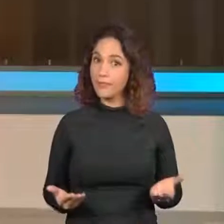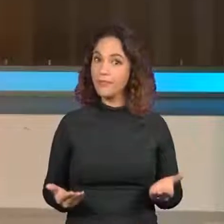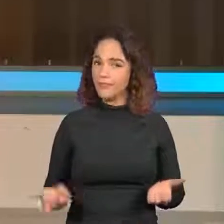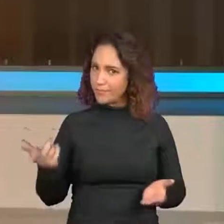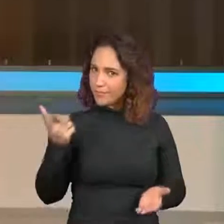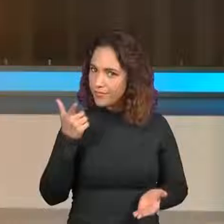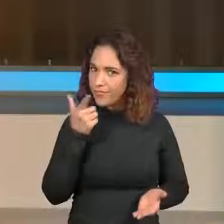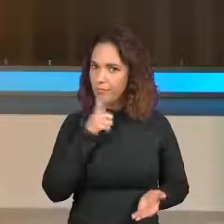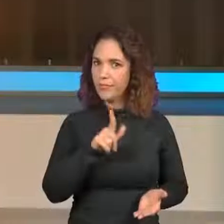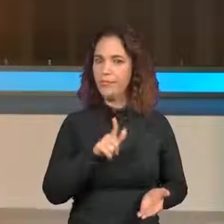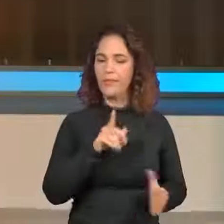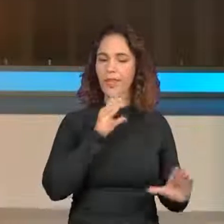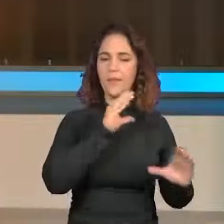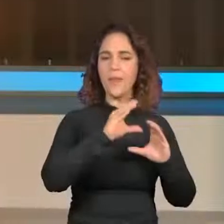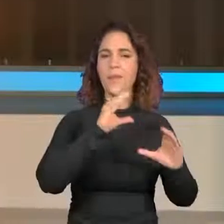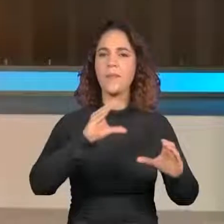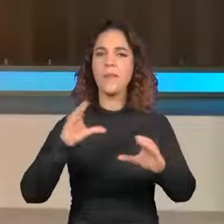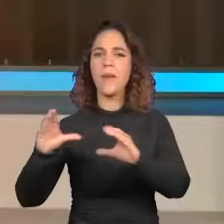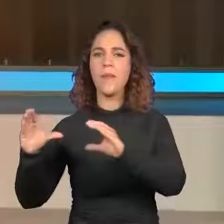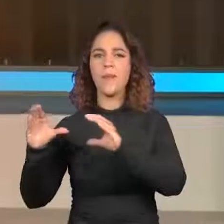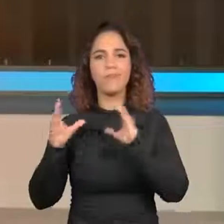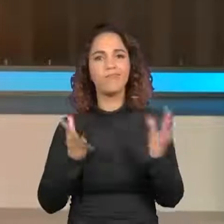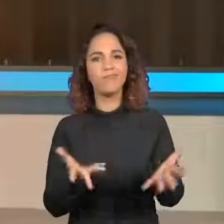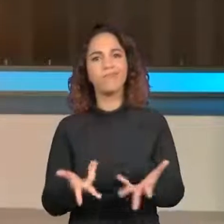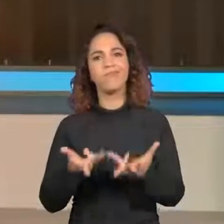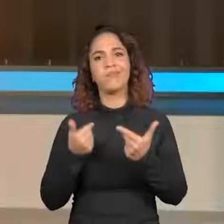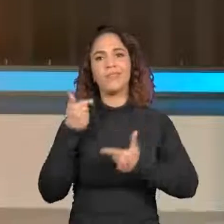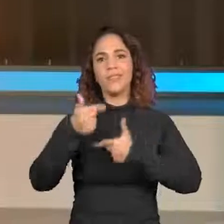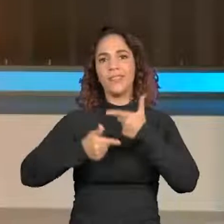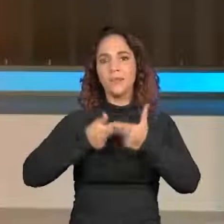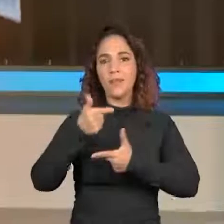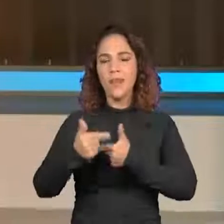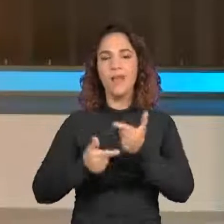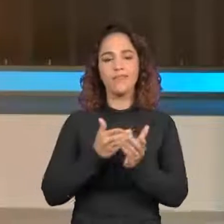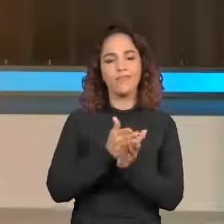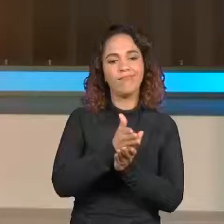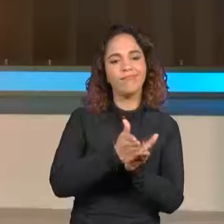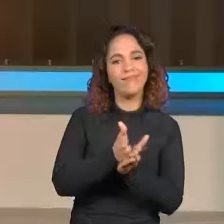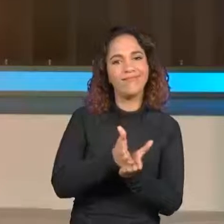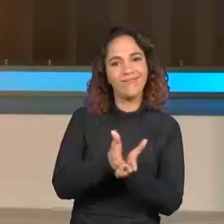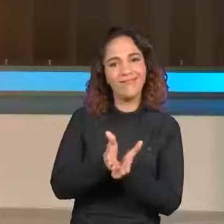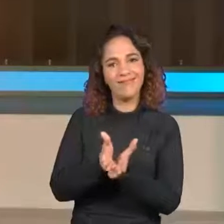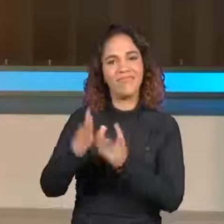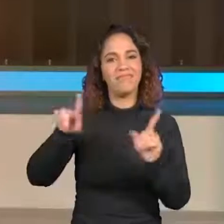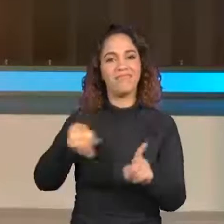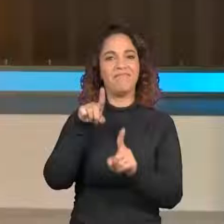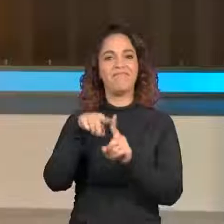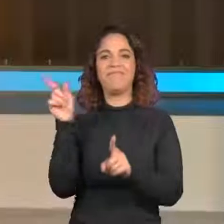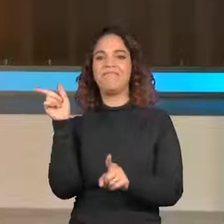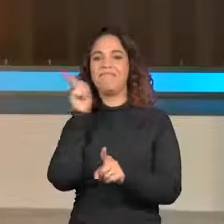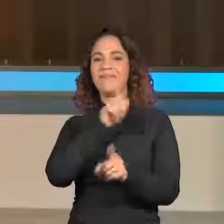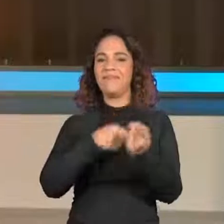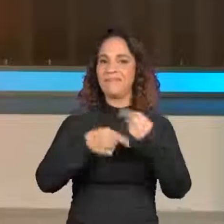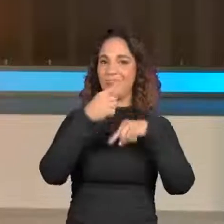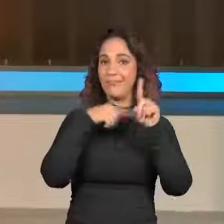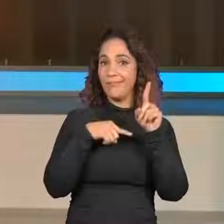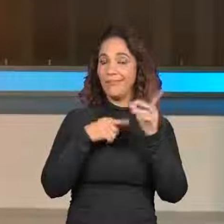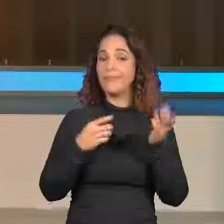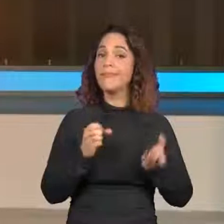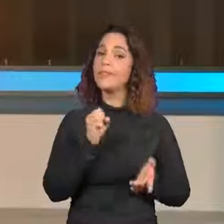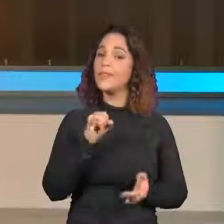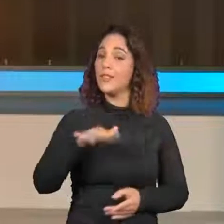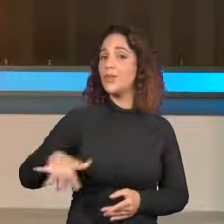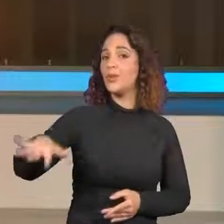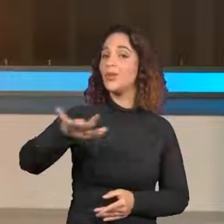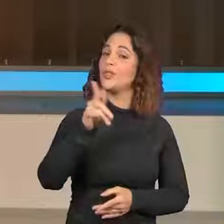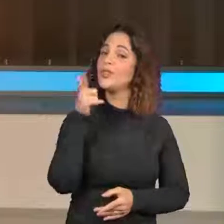a gente dá significado ao nosso trabalho, em várias instâncias, quando todos podem ter